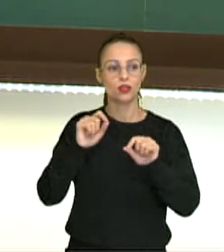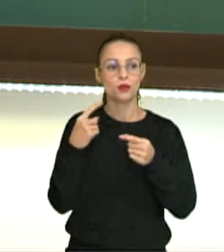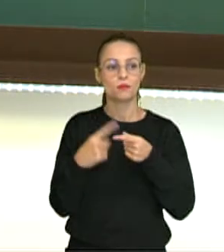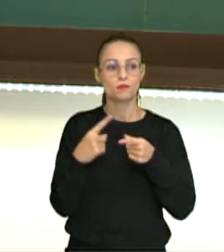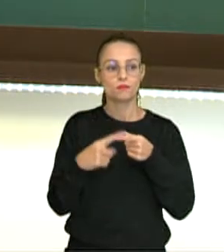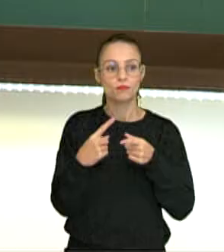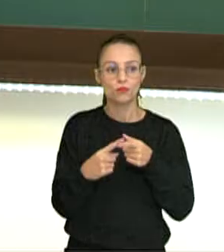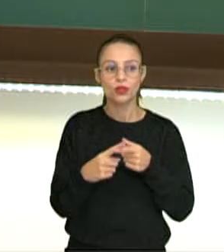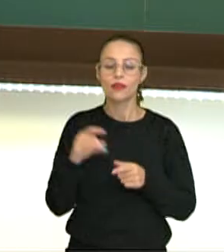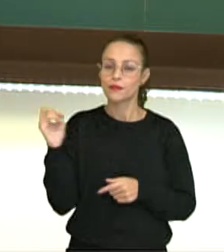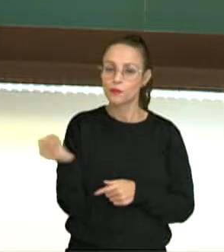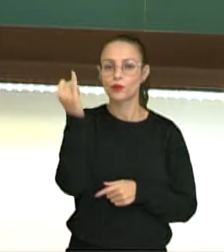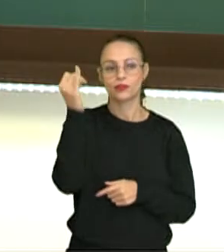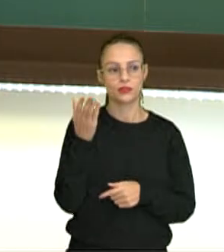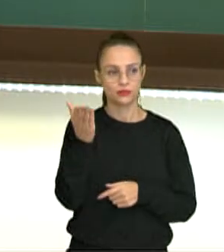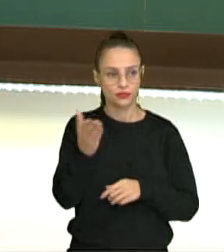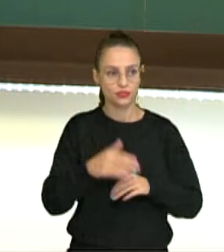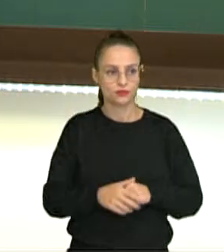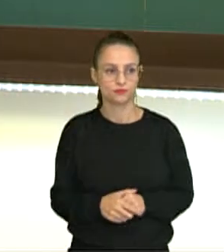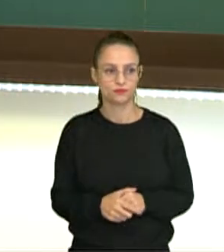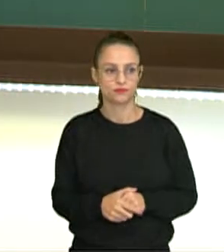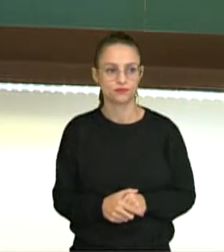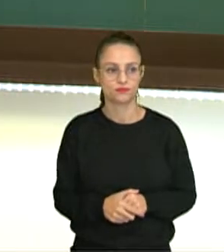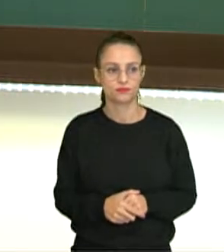destaque, a importância disso.